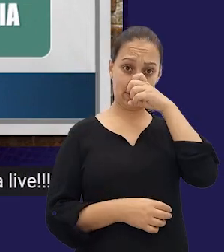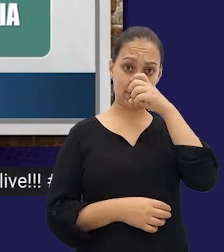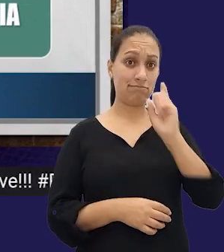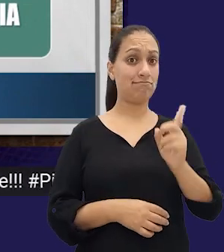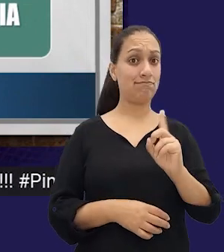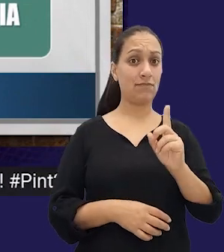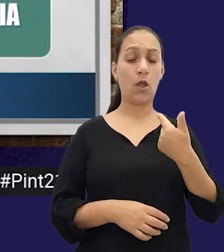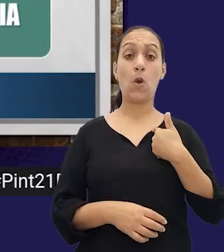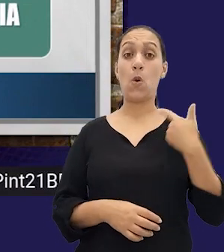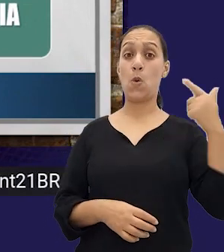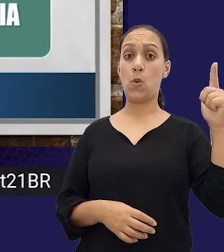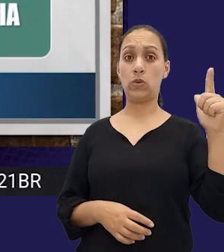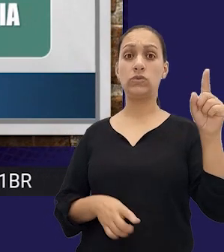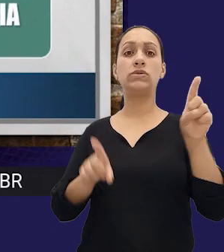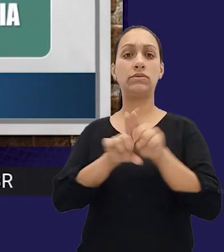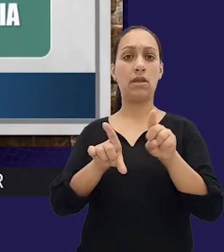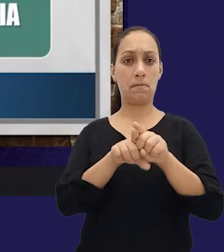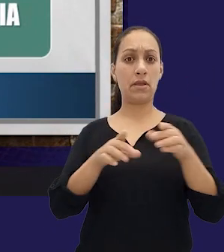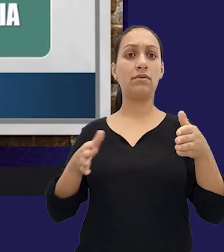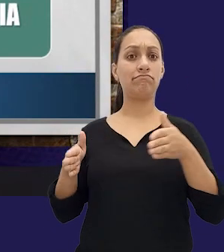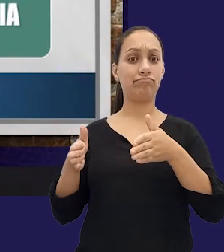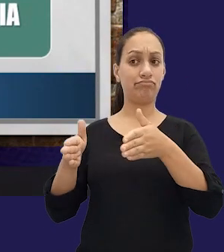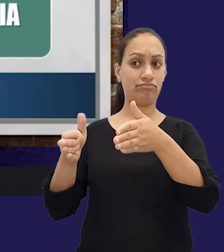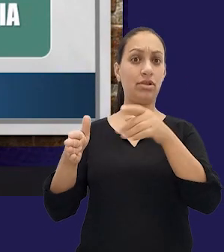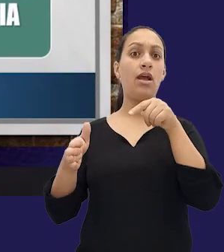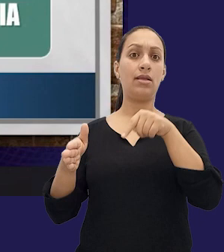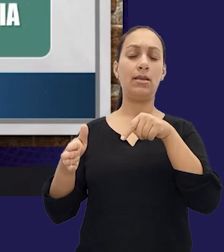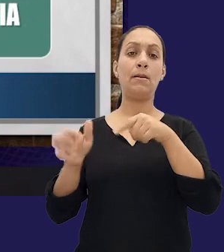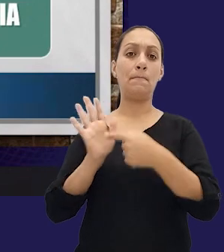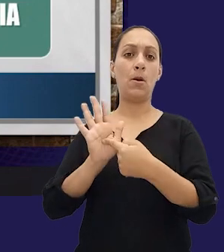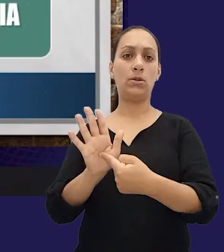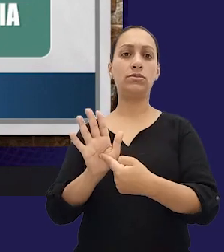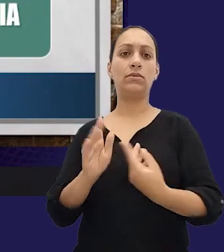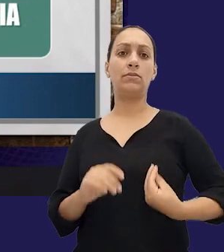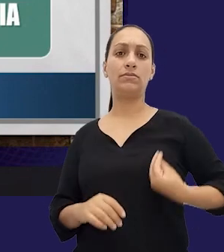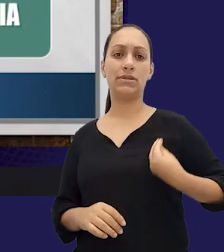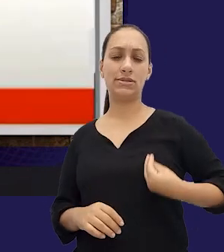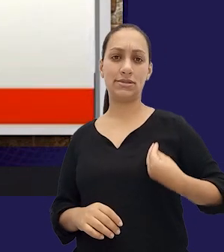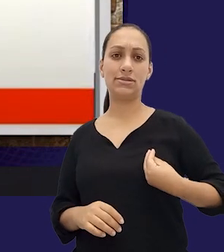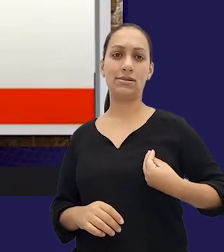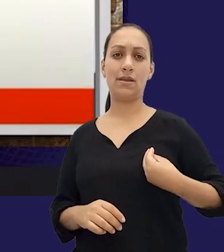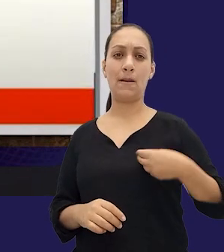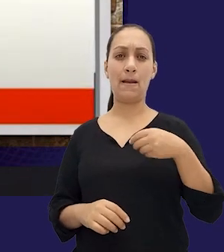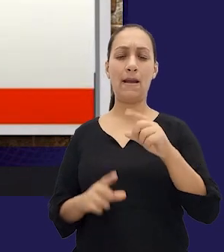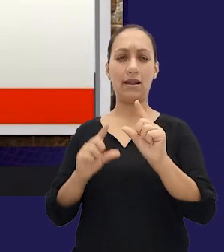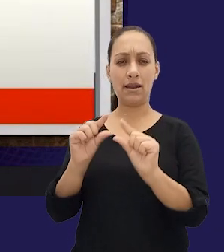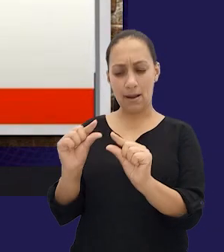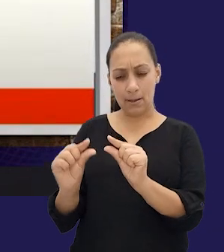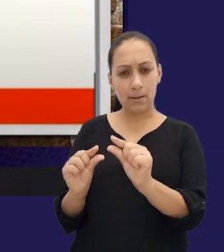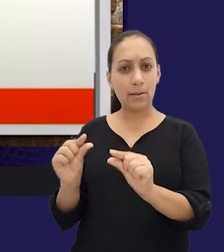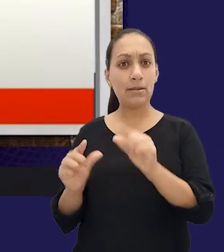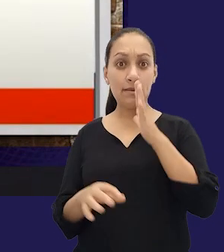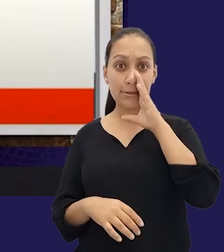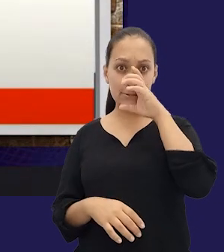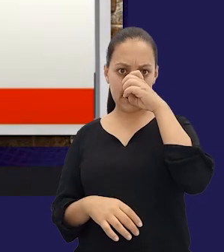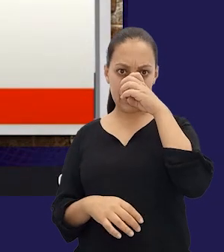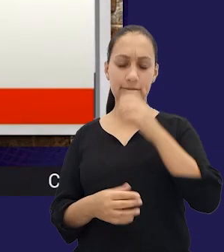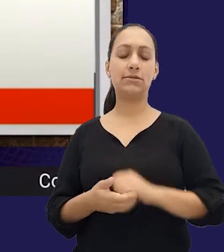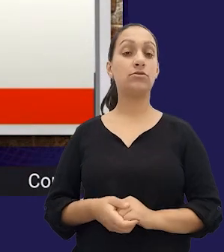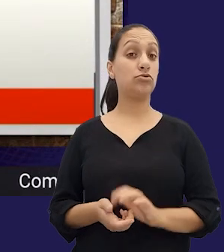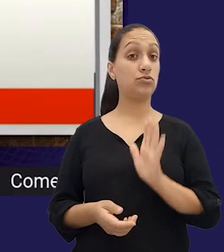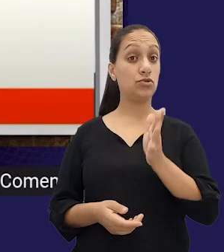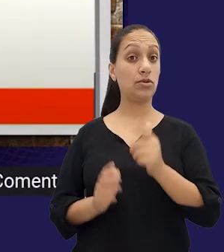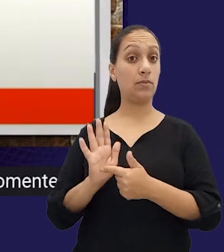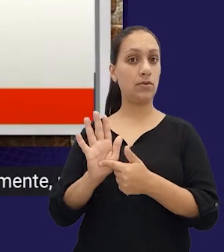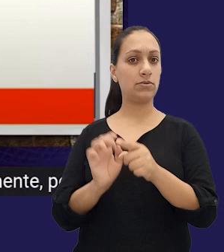fontes que também justificam a presença e o surgimento de micro-organismos resistentes. Eu já mostrarei isso